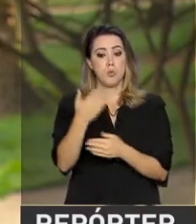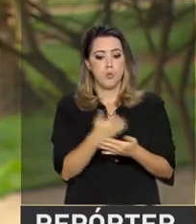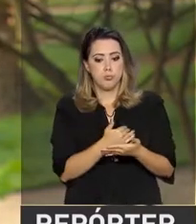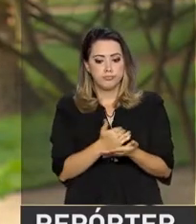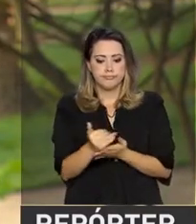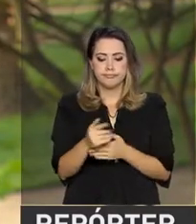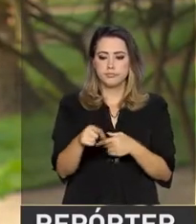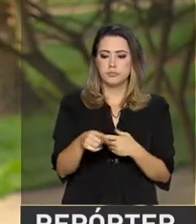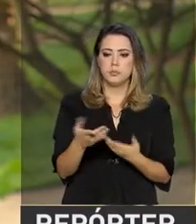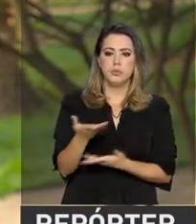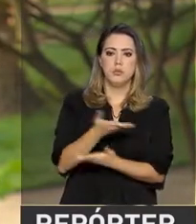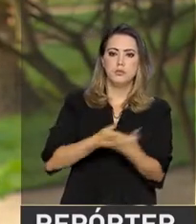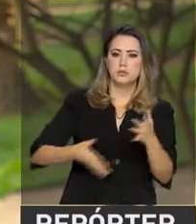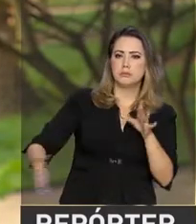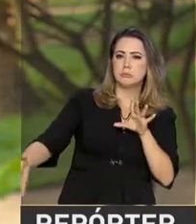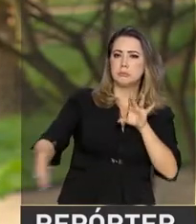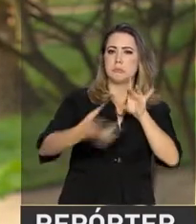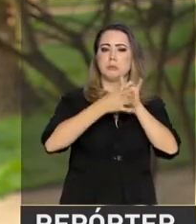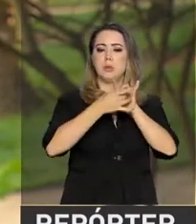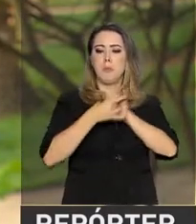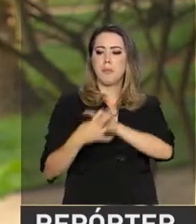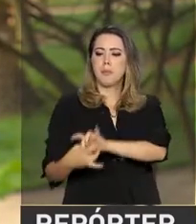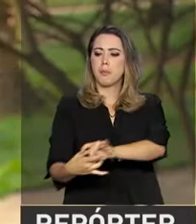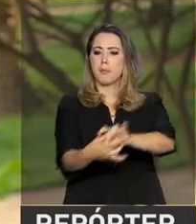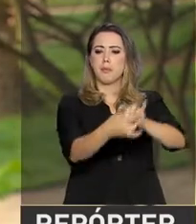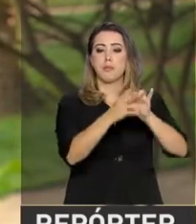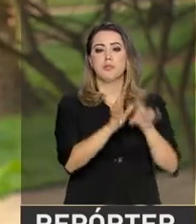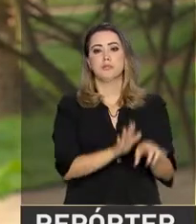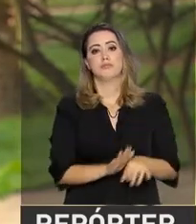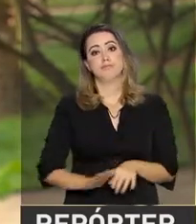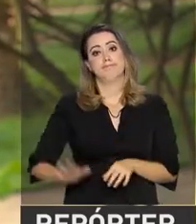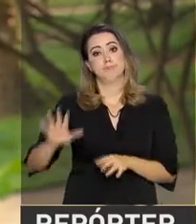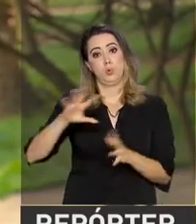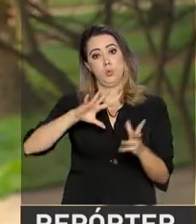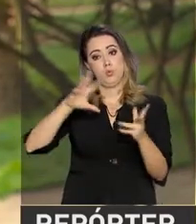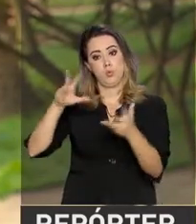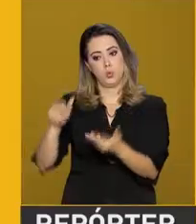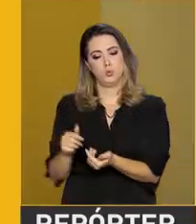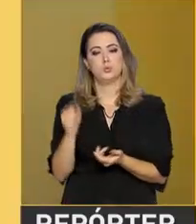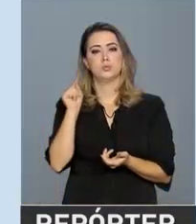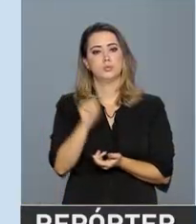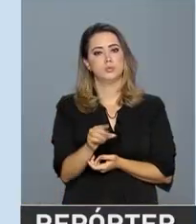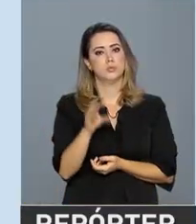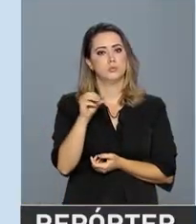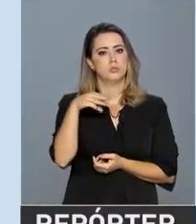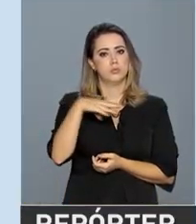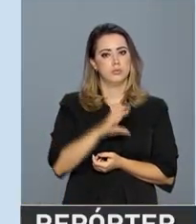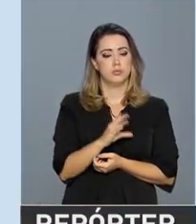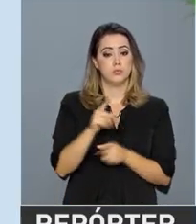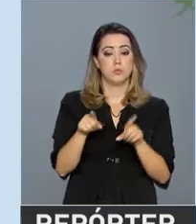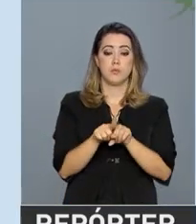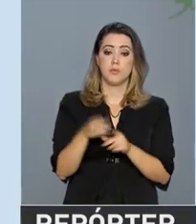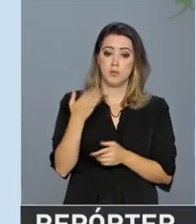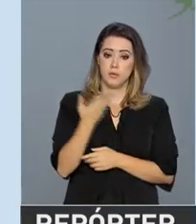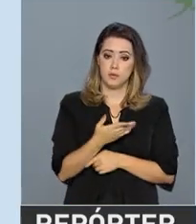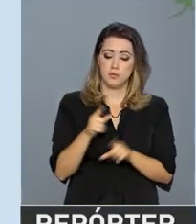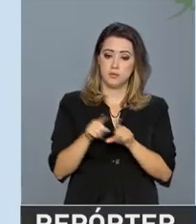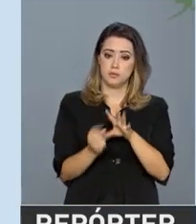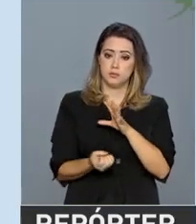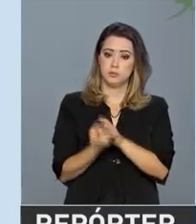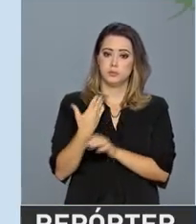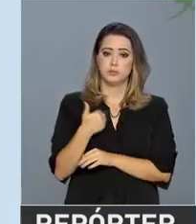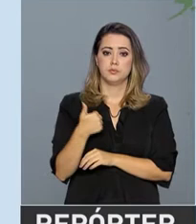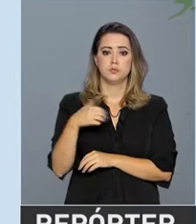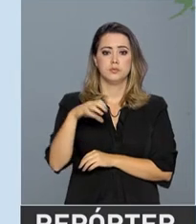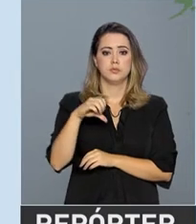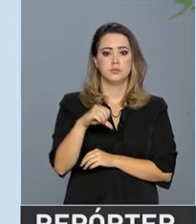Então, você tem uma interligação muito grande entre os países, entre os países membros da OMC. A Organização Mundial do Comércio foi criada